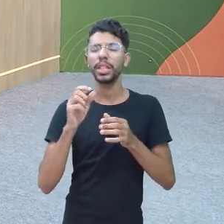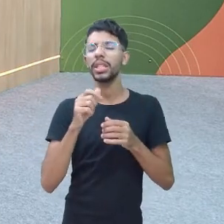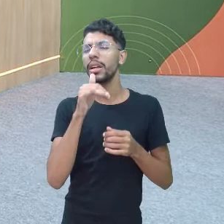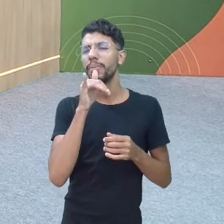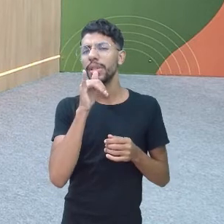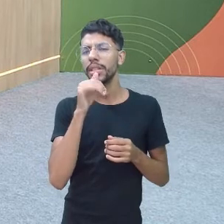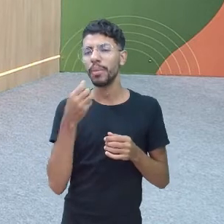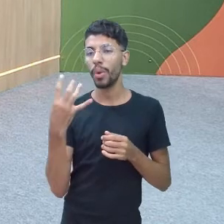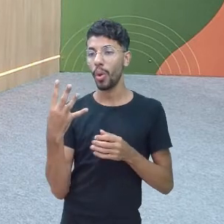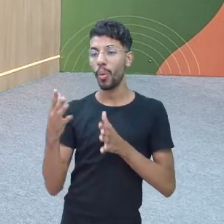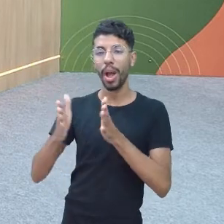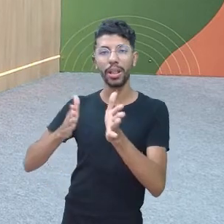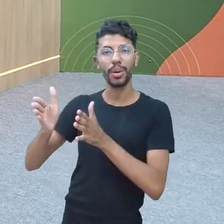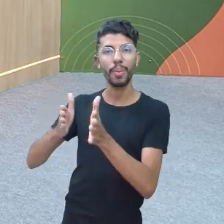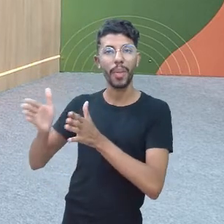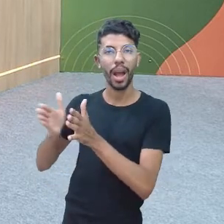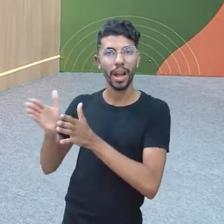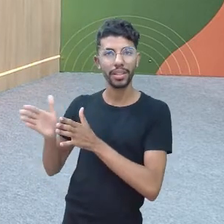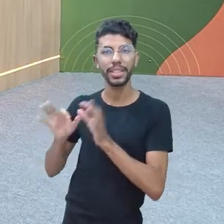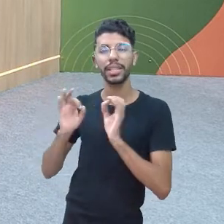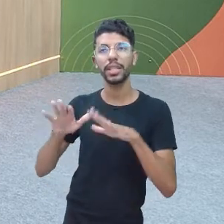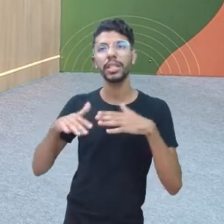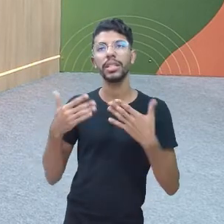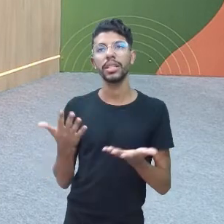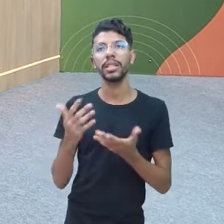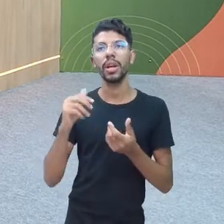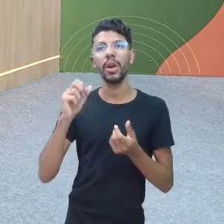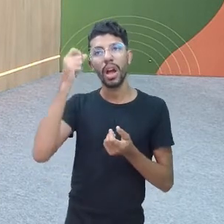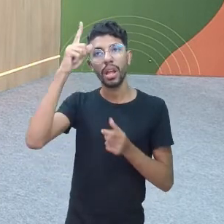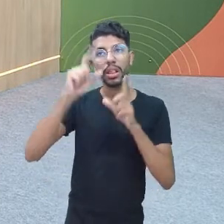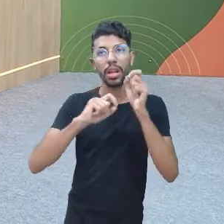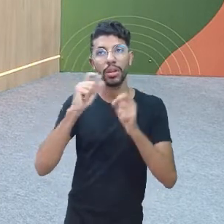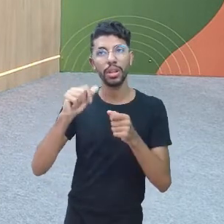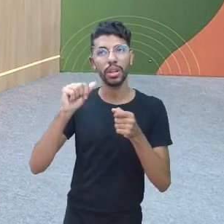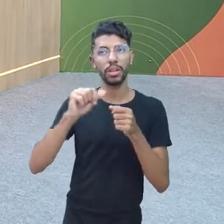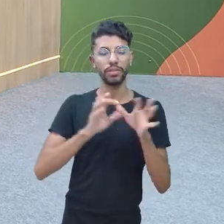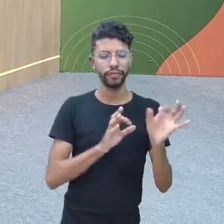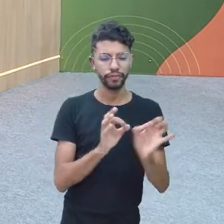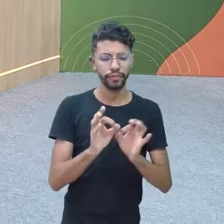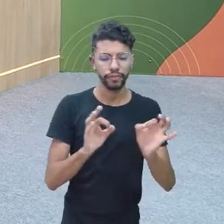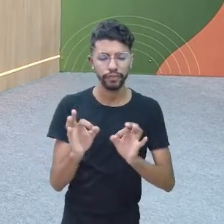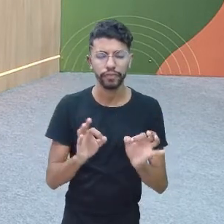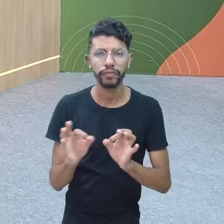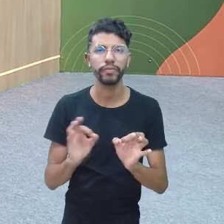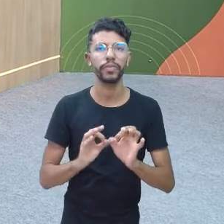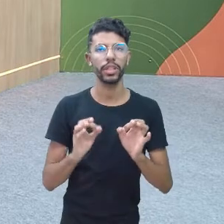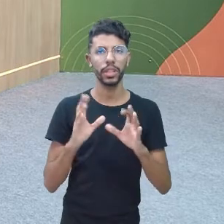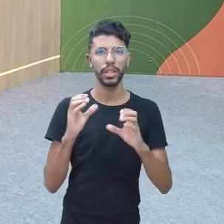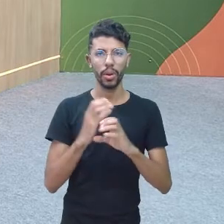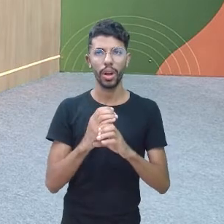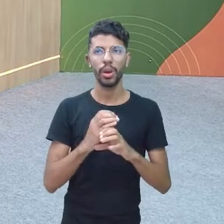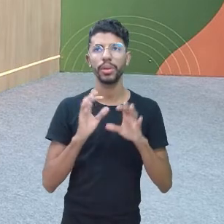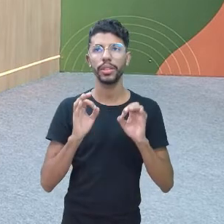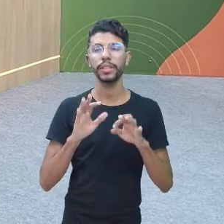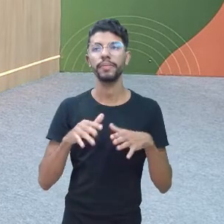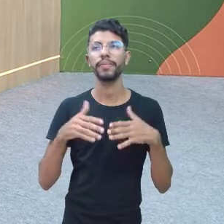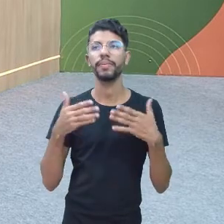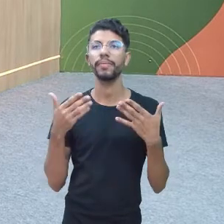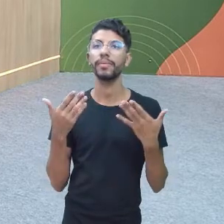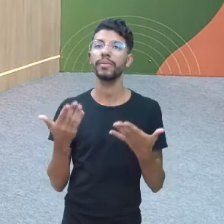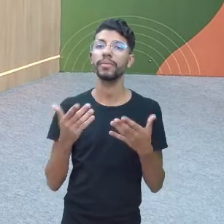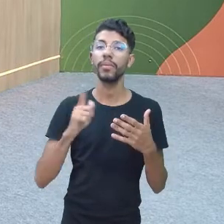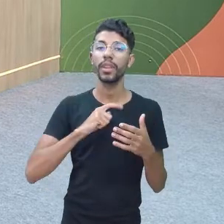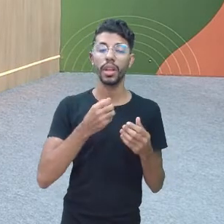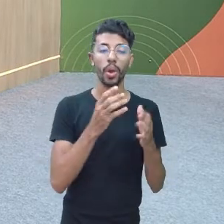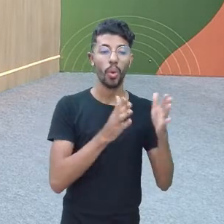essa divisão, certo? E daí, a ideia de colocar a operação em ordem. Vê, se eu tenho 4 partes, eu vou